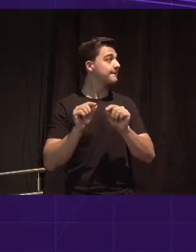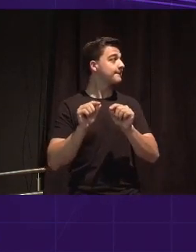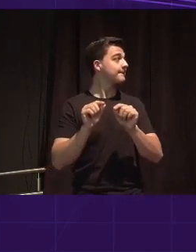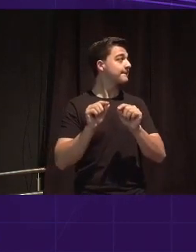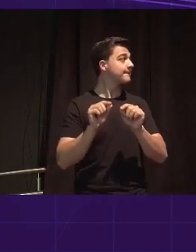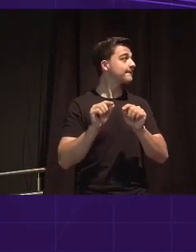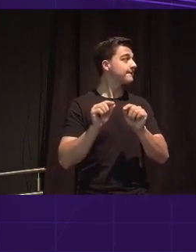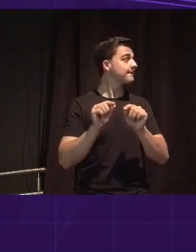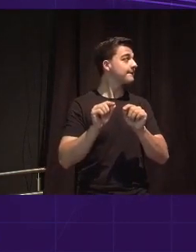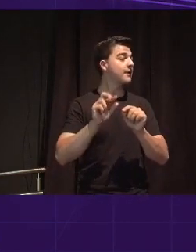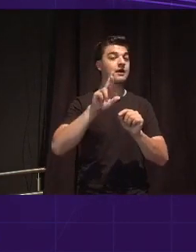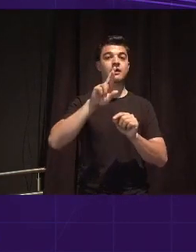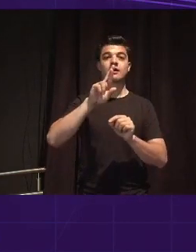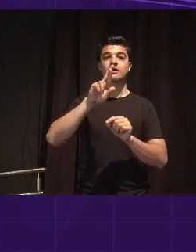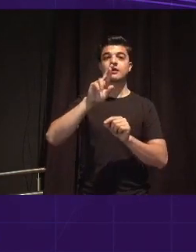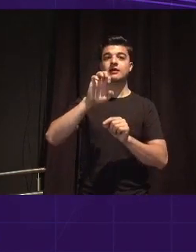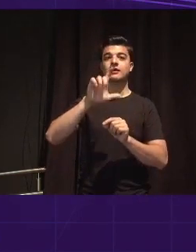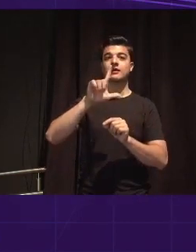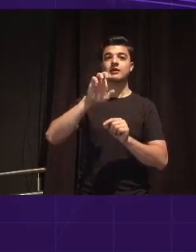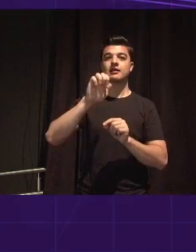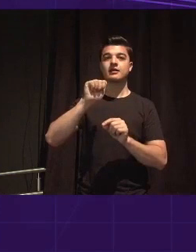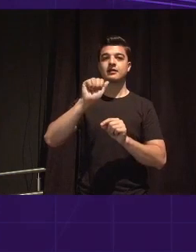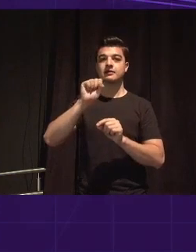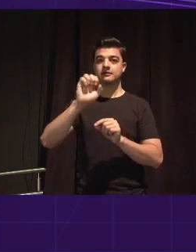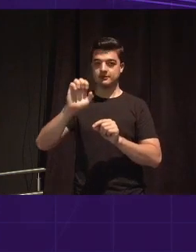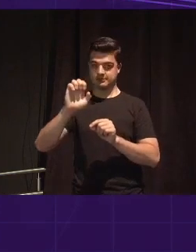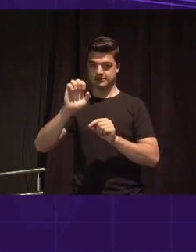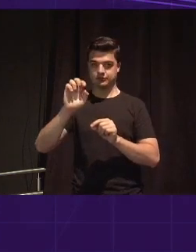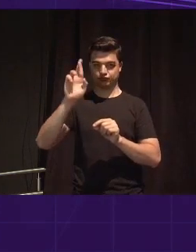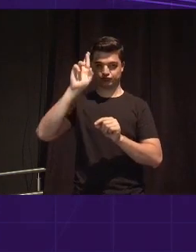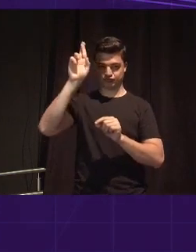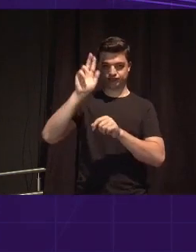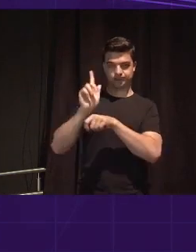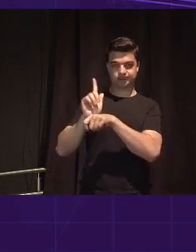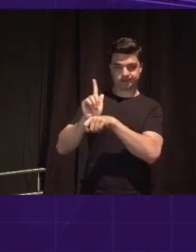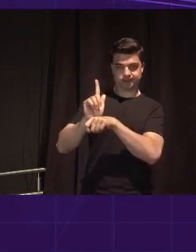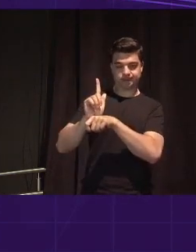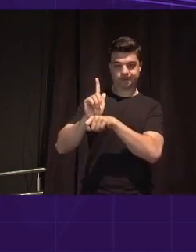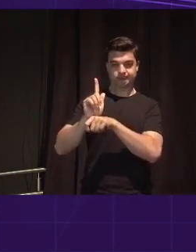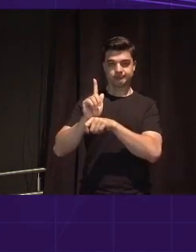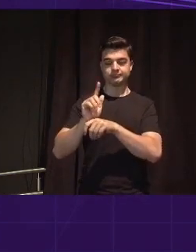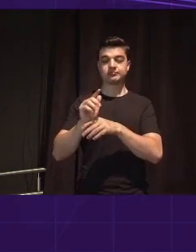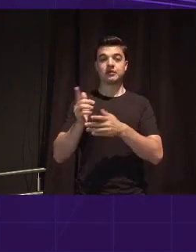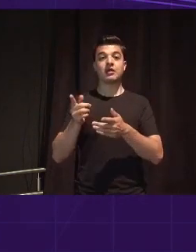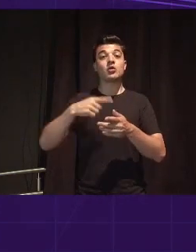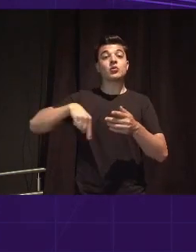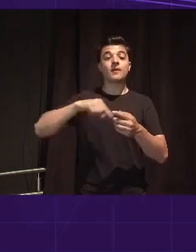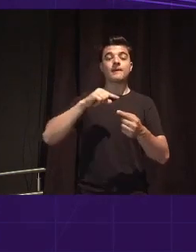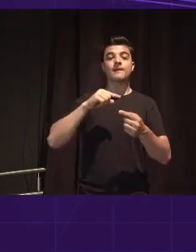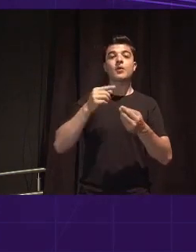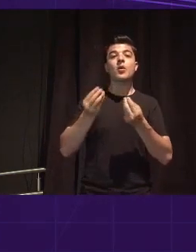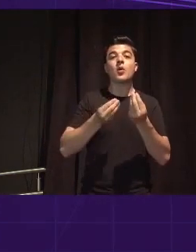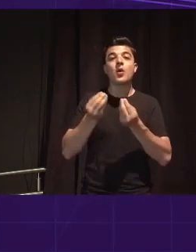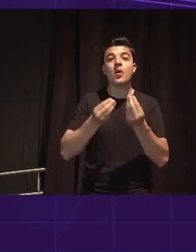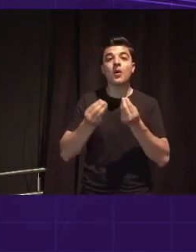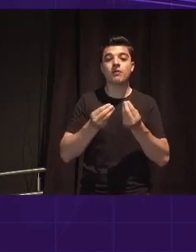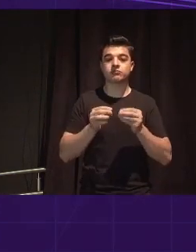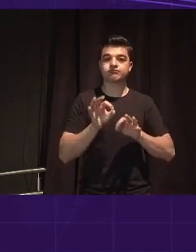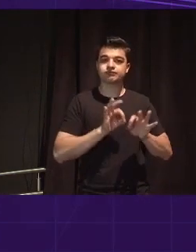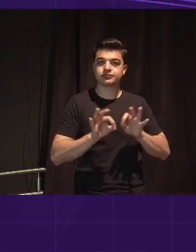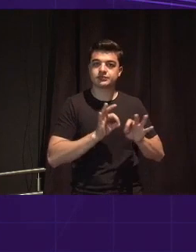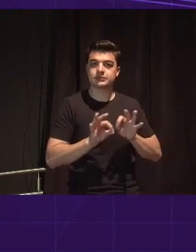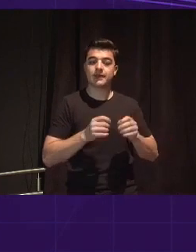e que a gente tenta mapear um fluxo de ponta a ponta, desde onde ele nasce e quais as áreas são envolvidas até o rollout final para o